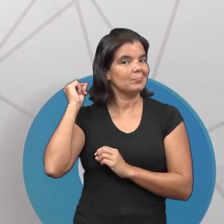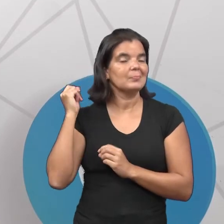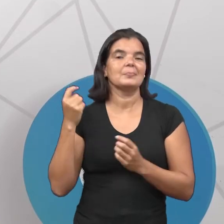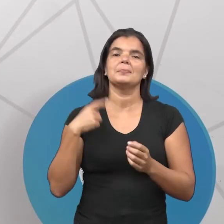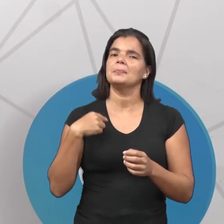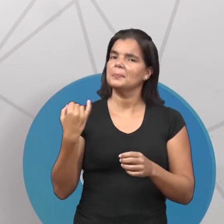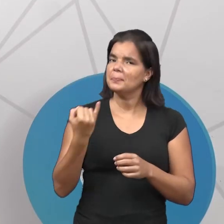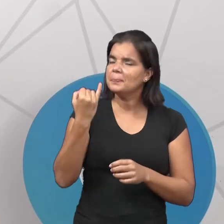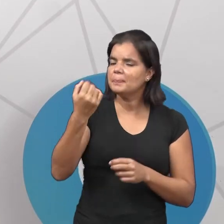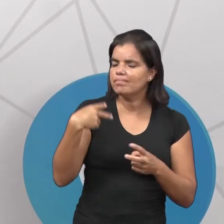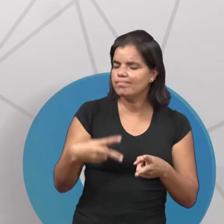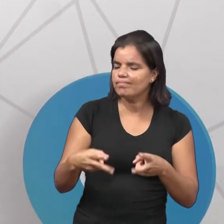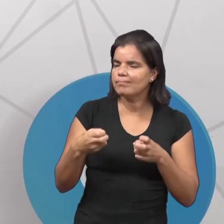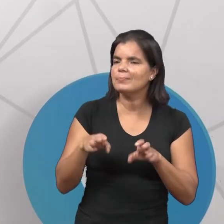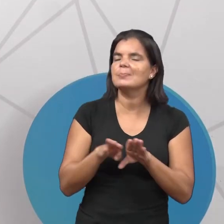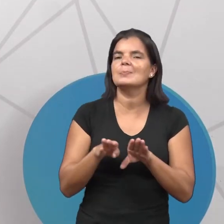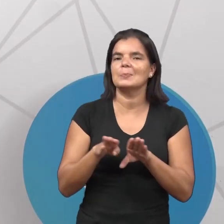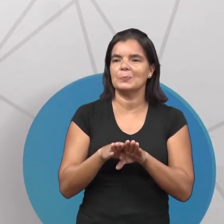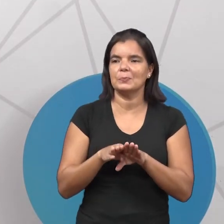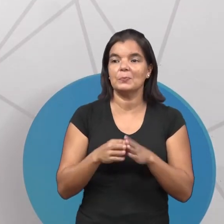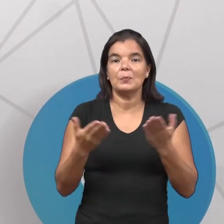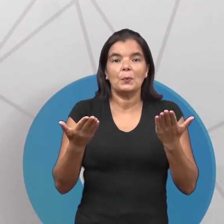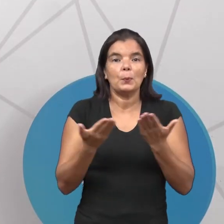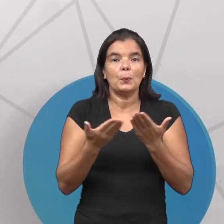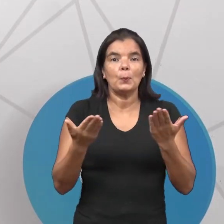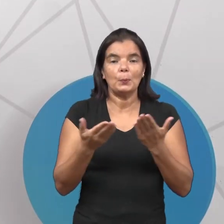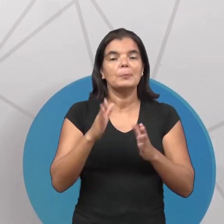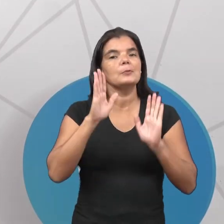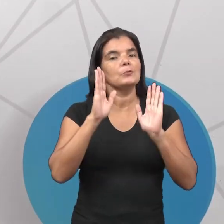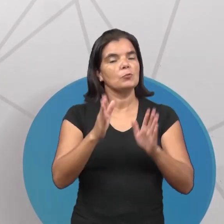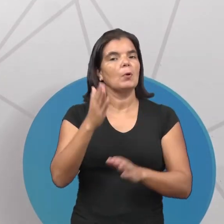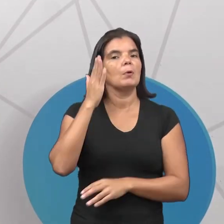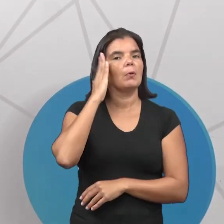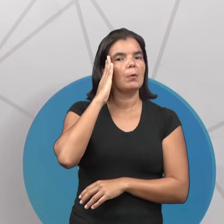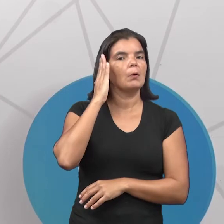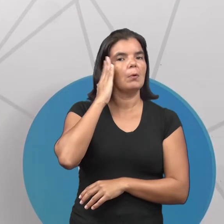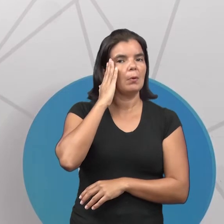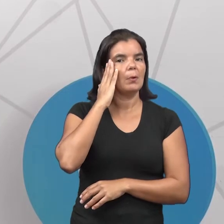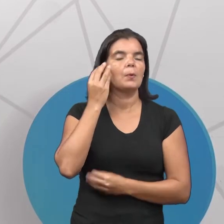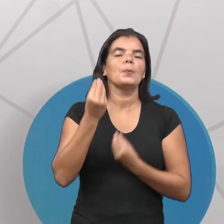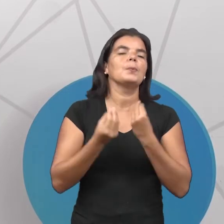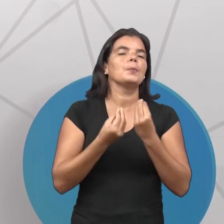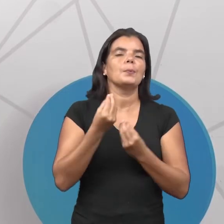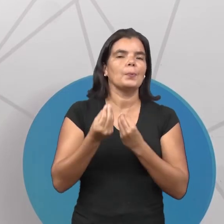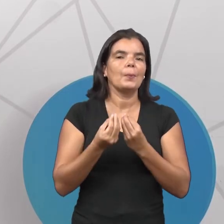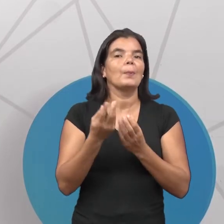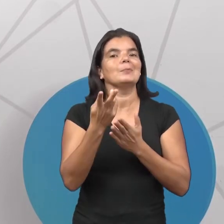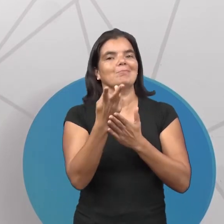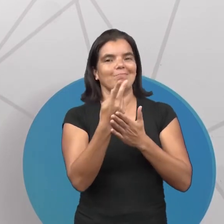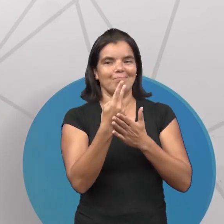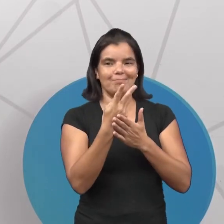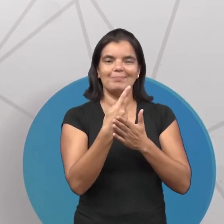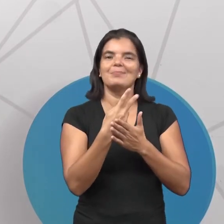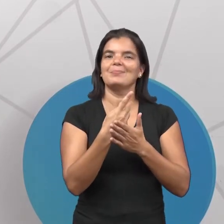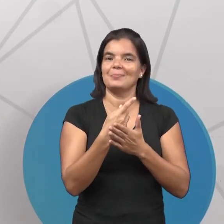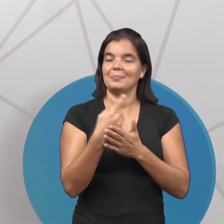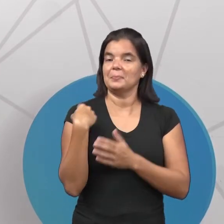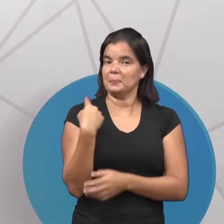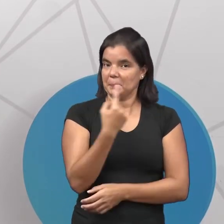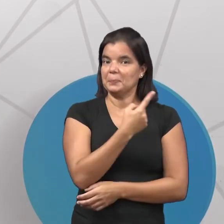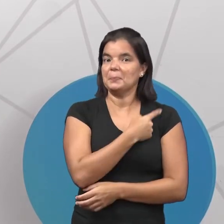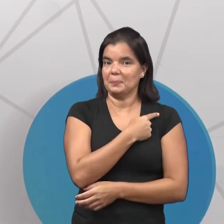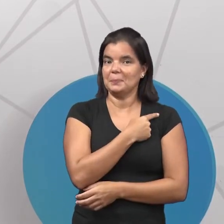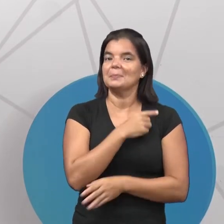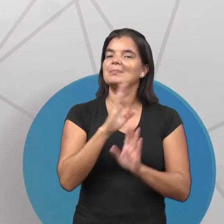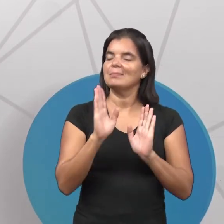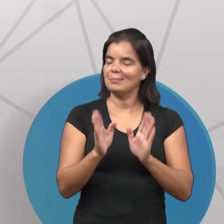é importante a gente perceber isso, que olha só, hoje nós já entendemos isso como uma obra de arte. Para nós é uma